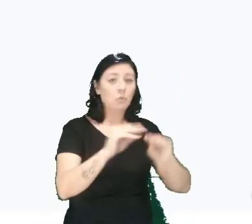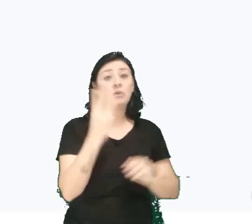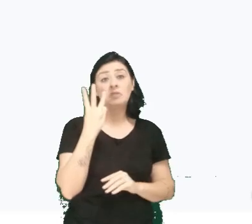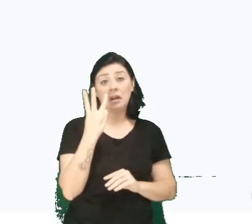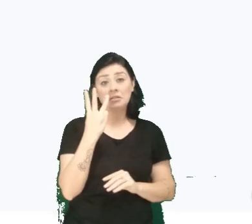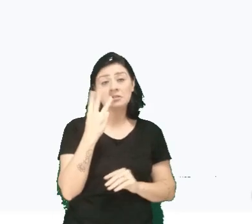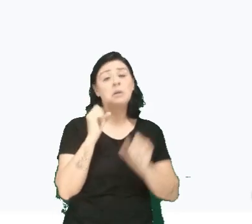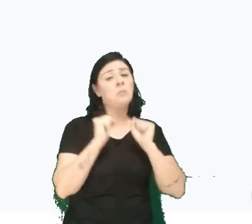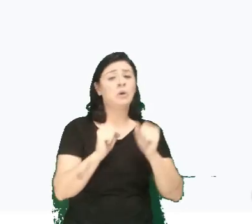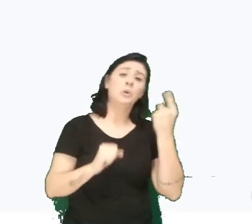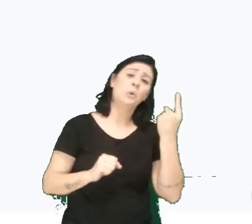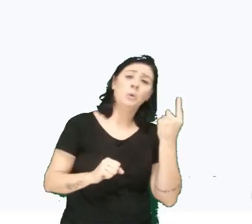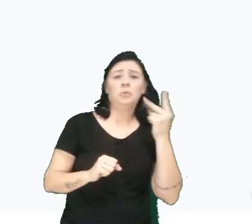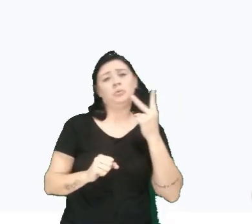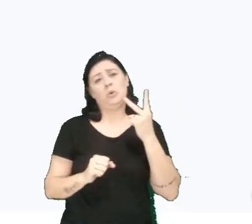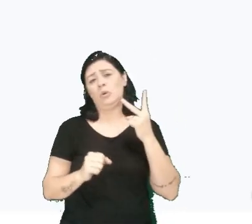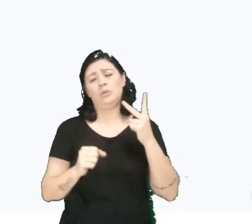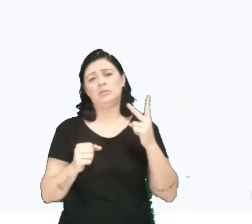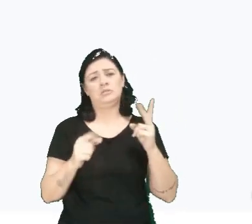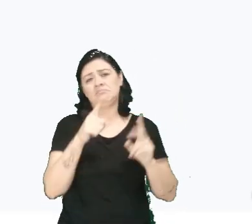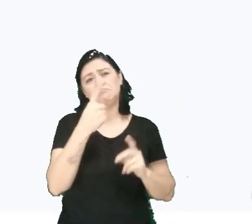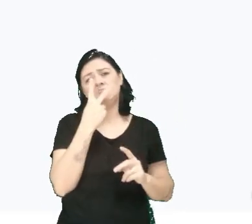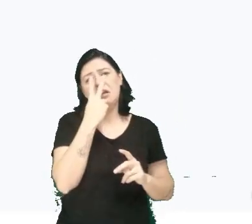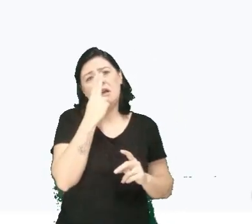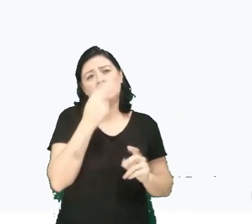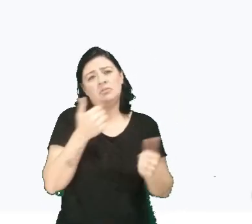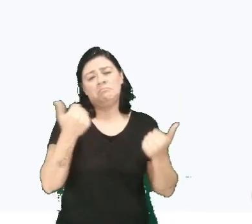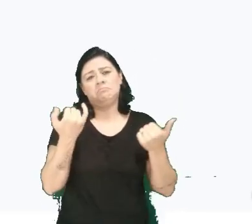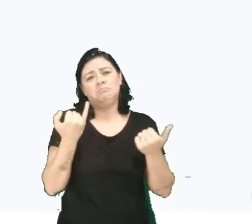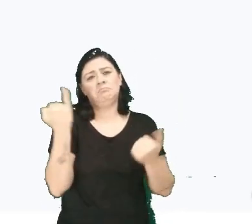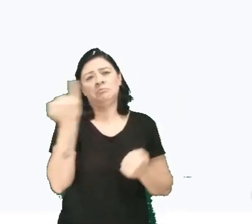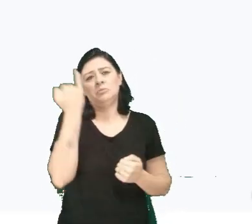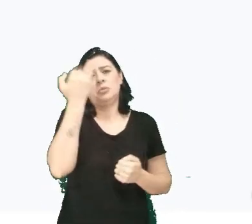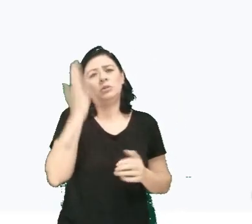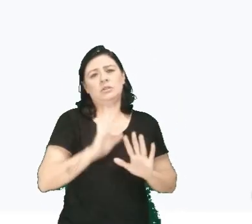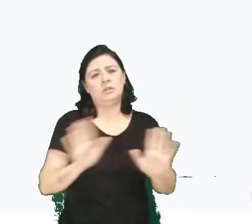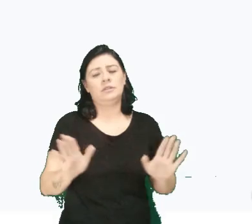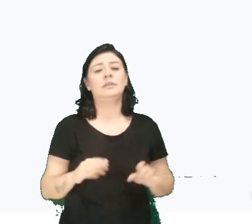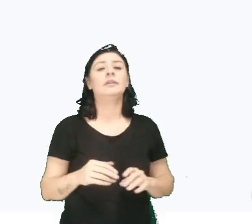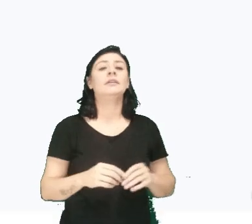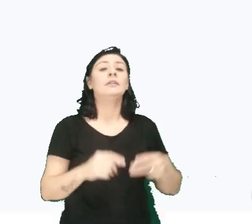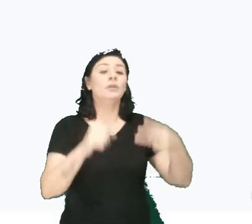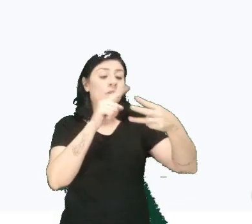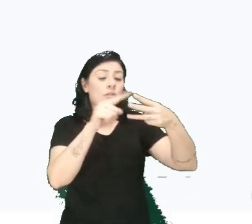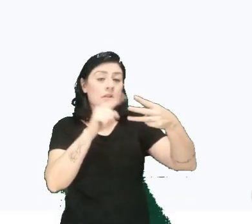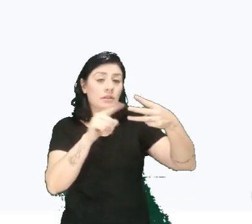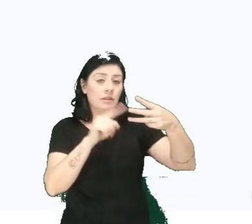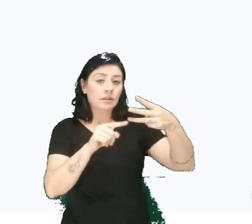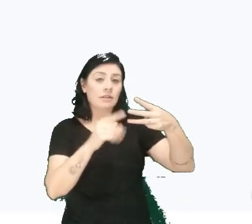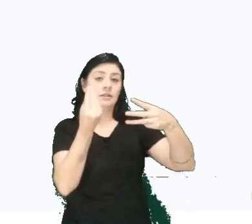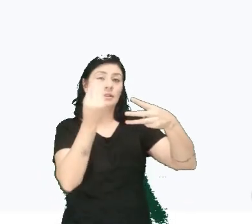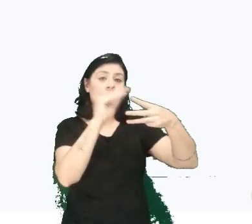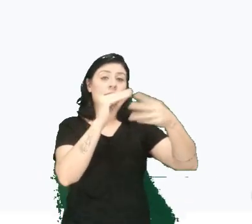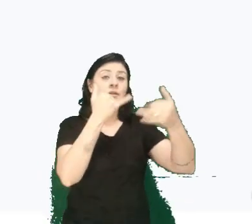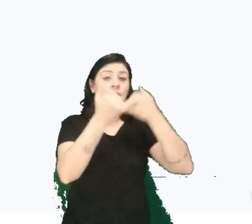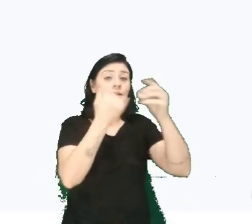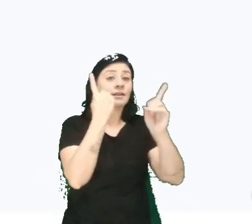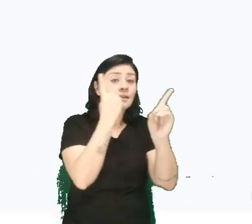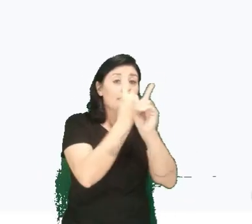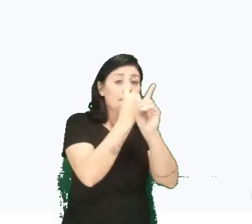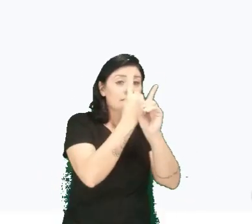um vídeo, 2, né? Quantos você achar que é necessário. O jogo ASHE, o link tá aqui,